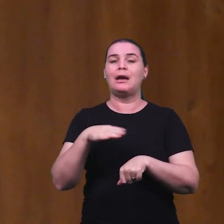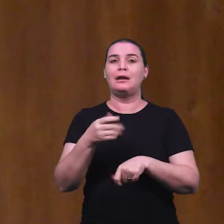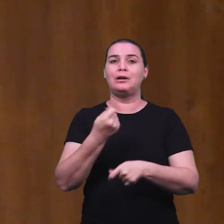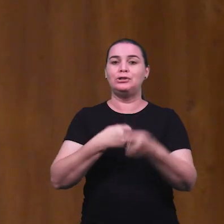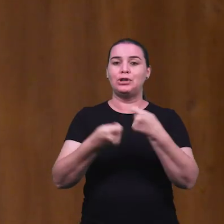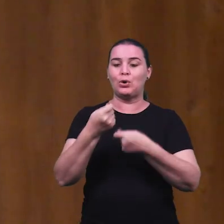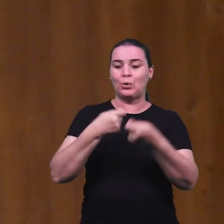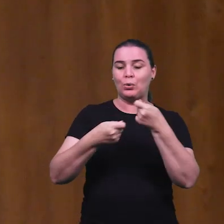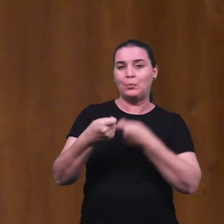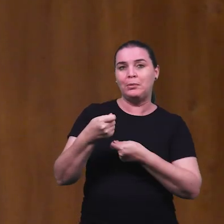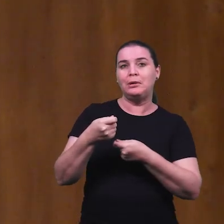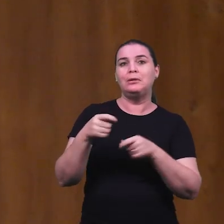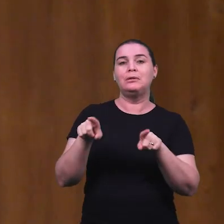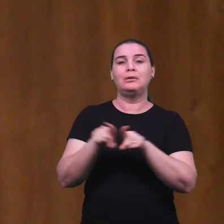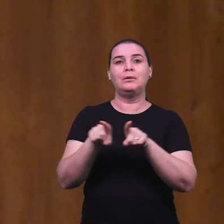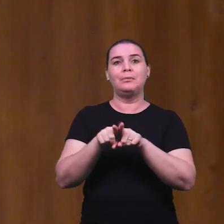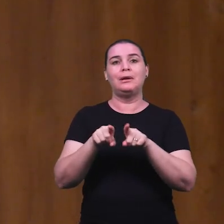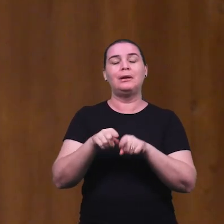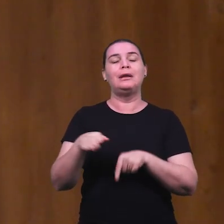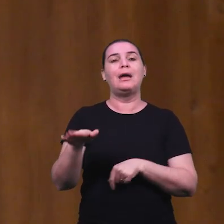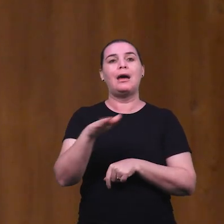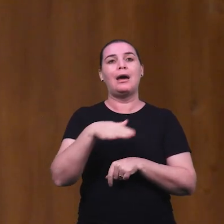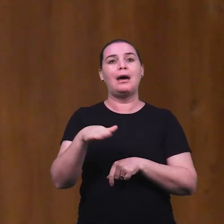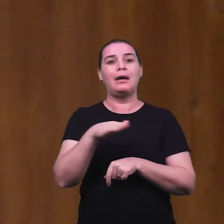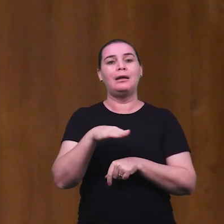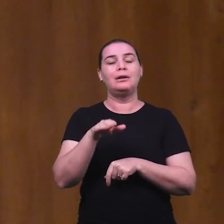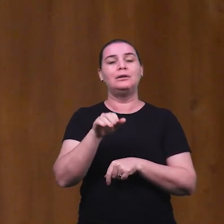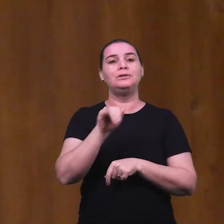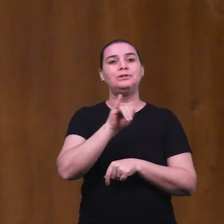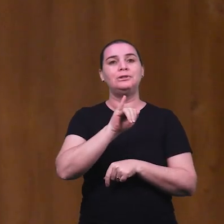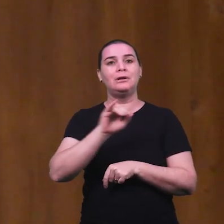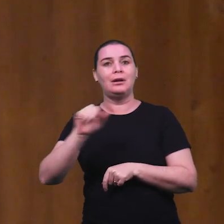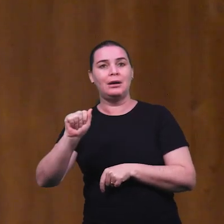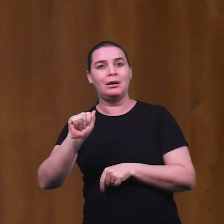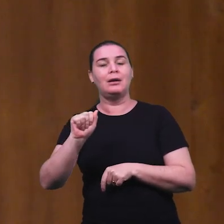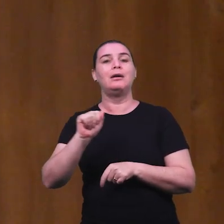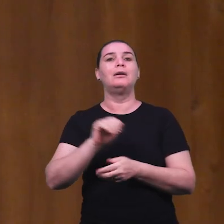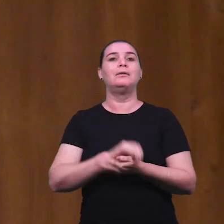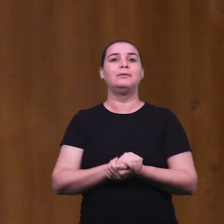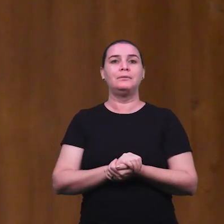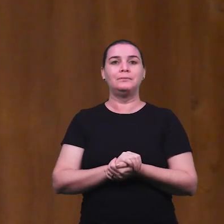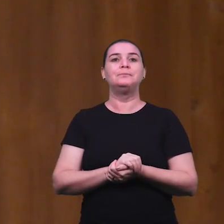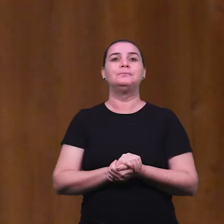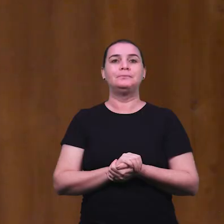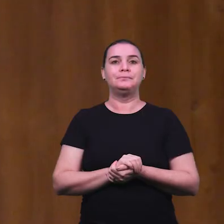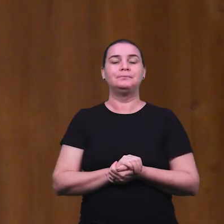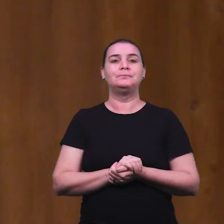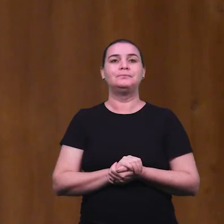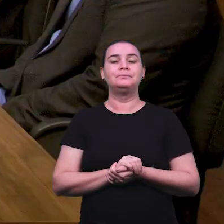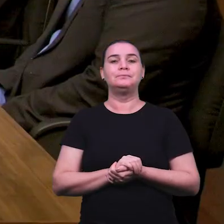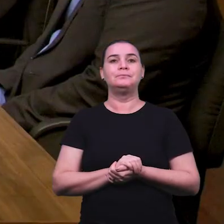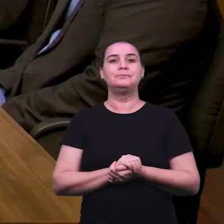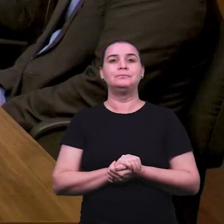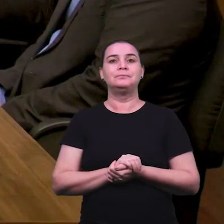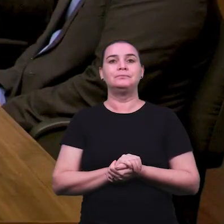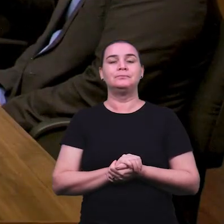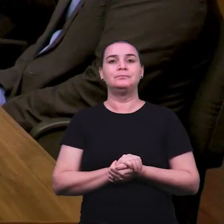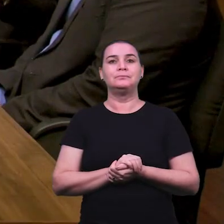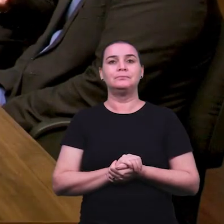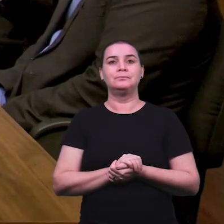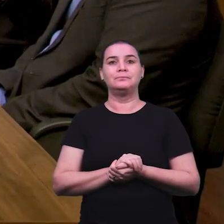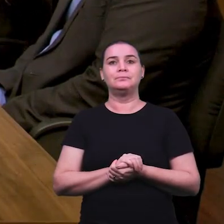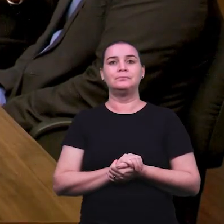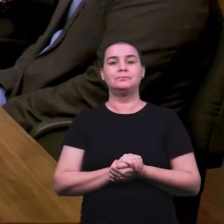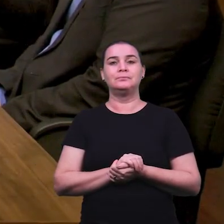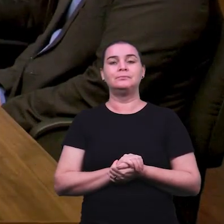um projeto específico de inteligência artificial, com modelagem de preços voltados para isso. Muito bem, estamos aqui também